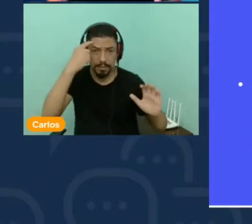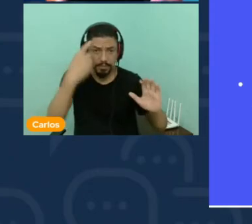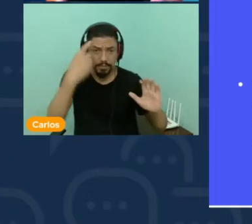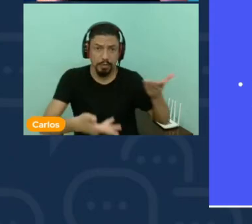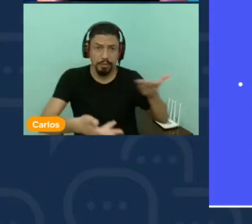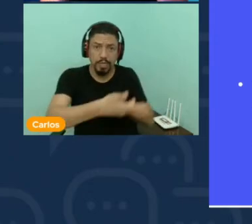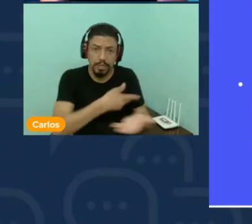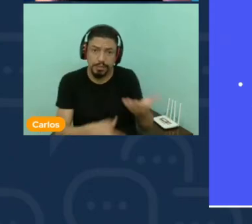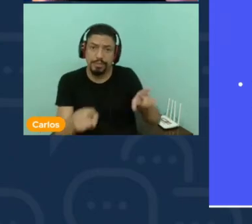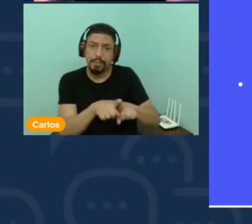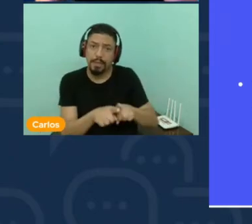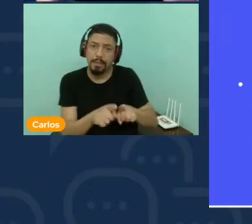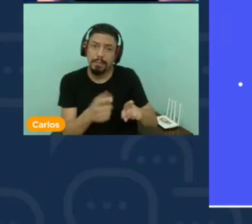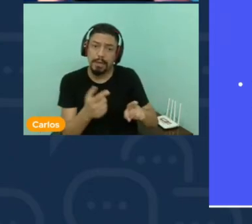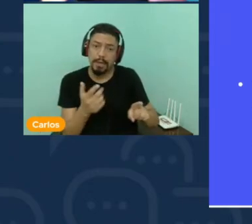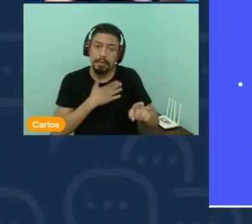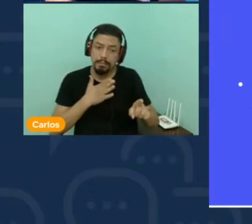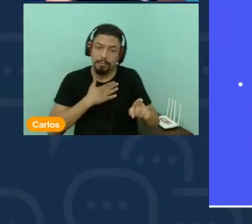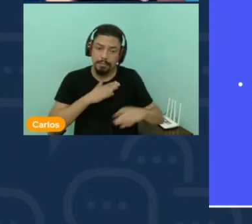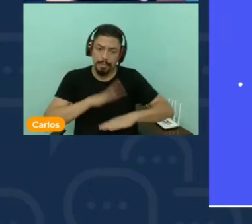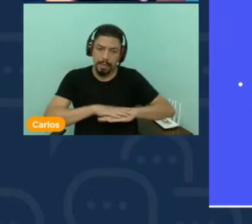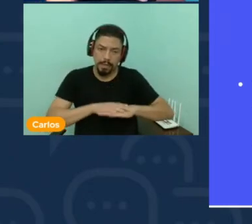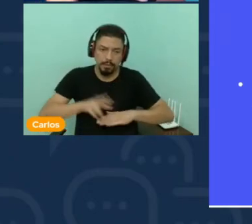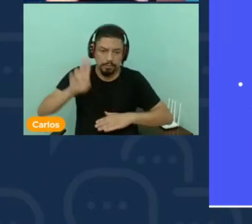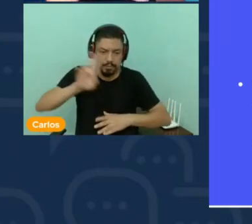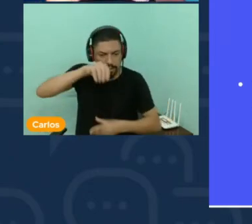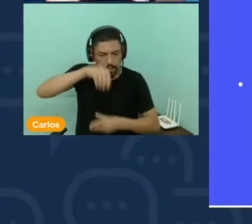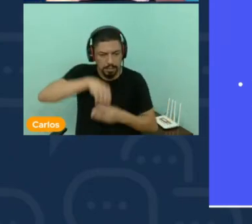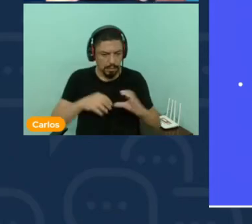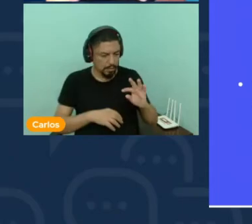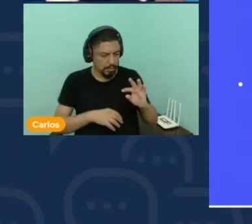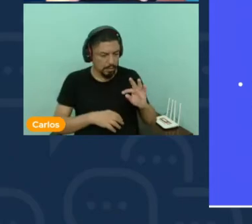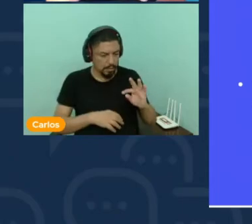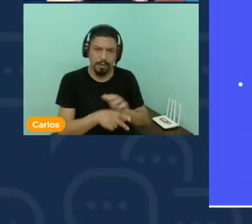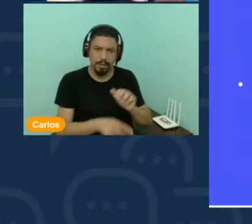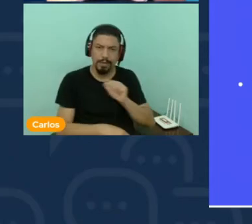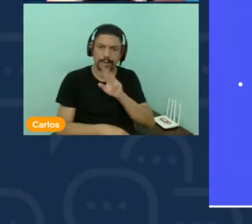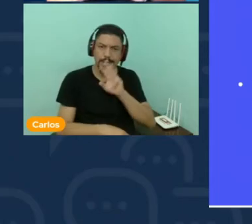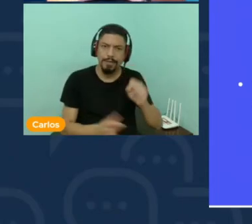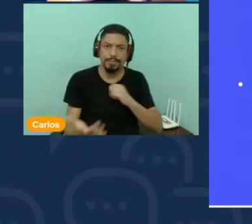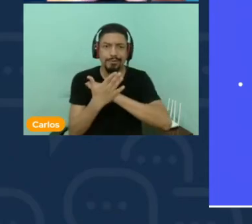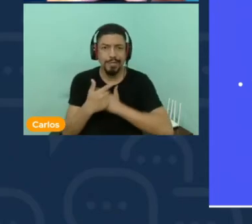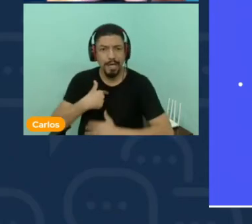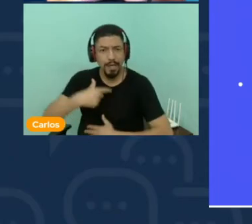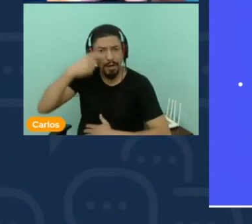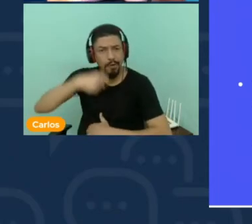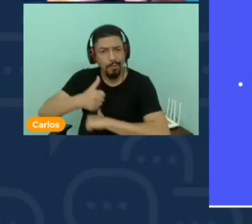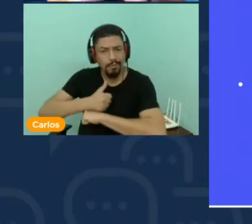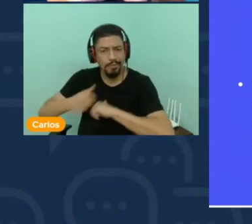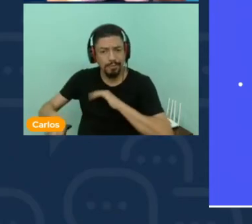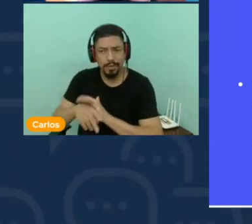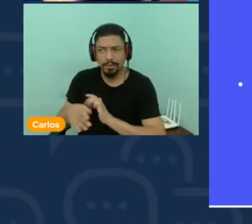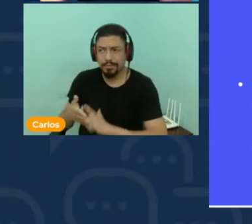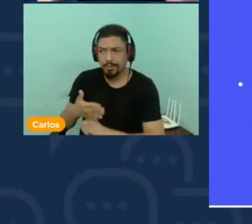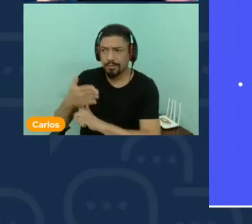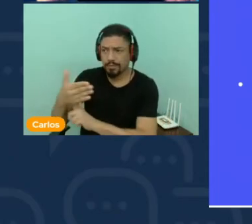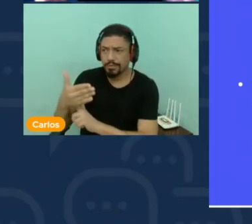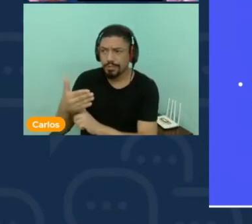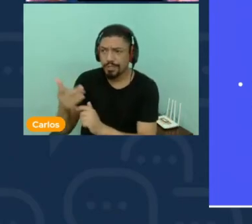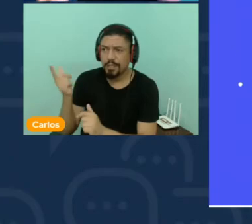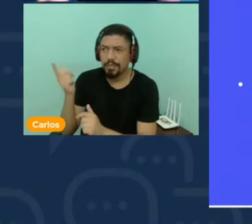mas para mim, dentro da minha conta da AWS, para me ajudar enquanto profissional de tecnologia